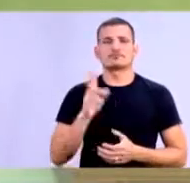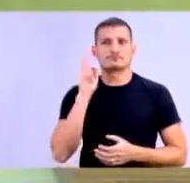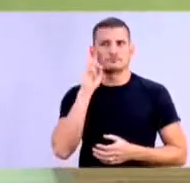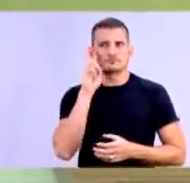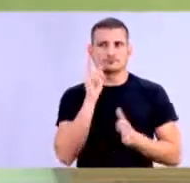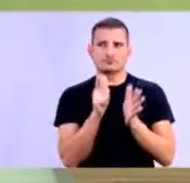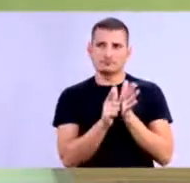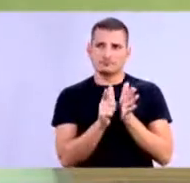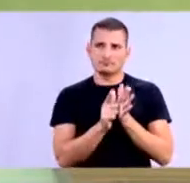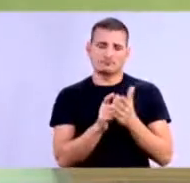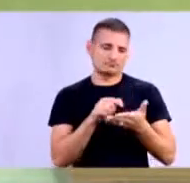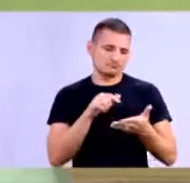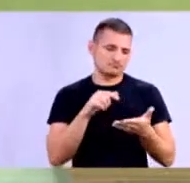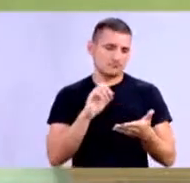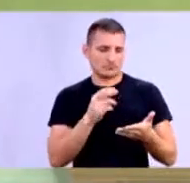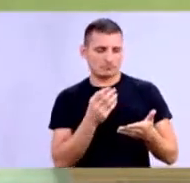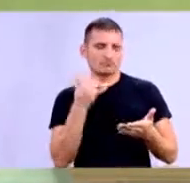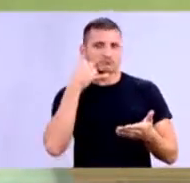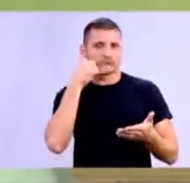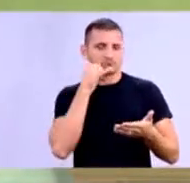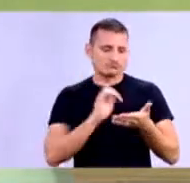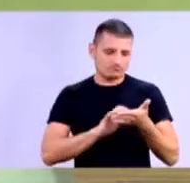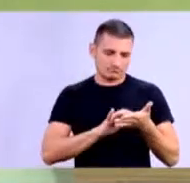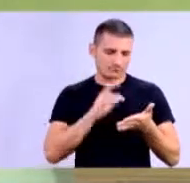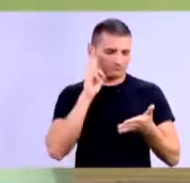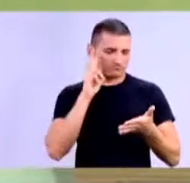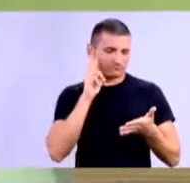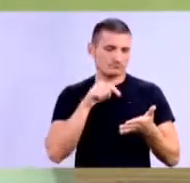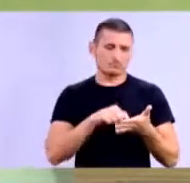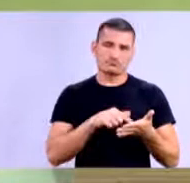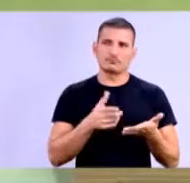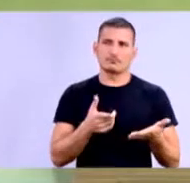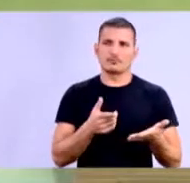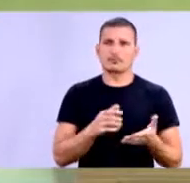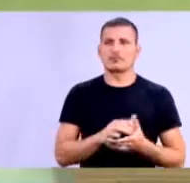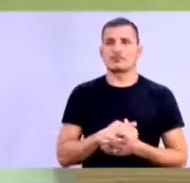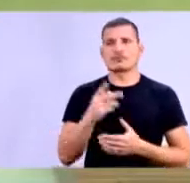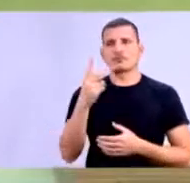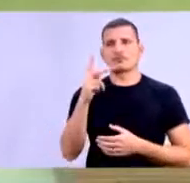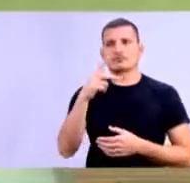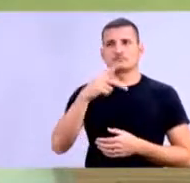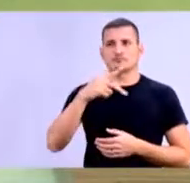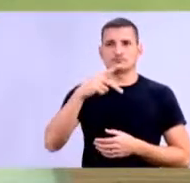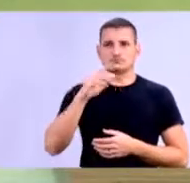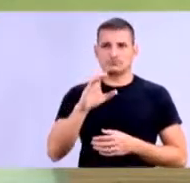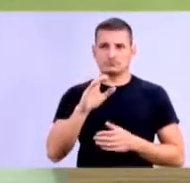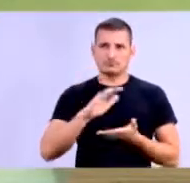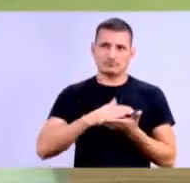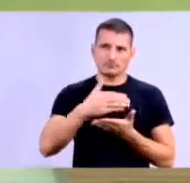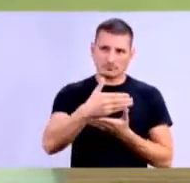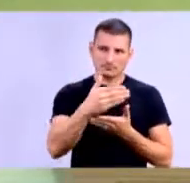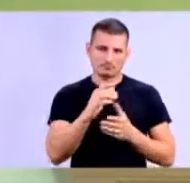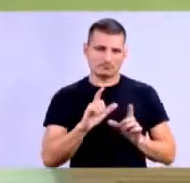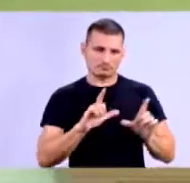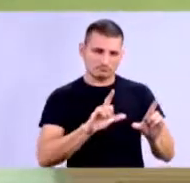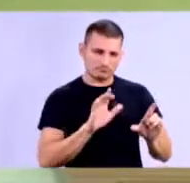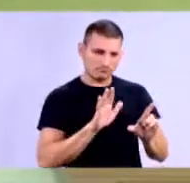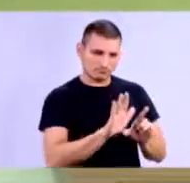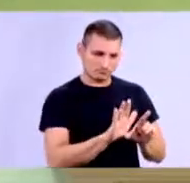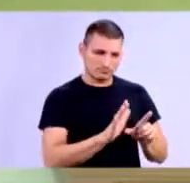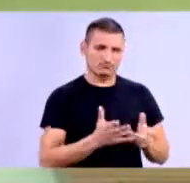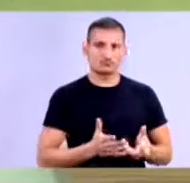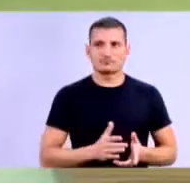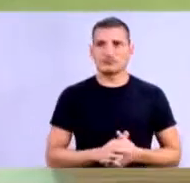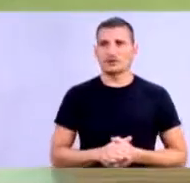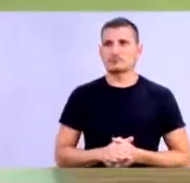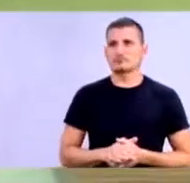no celular. Né? Ali um postzinho no seu PC, enfim. Tudo é válido nessa hora